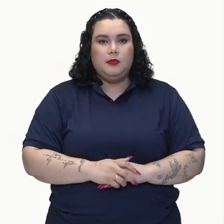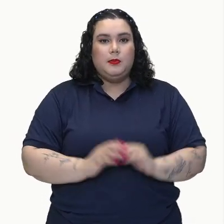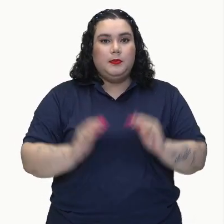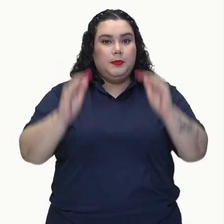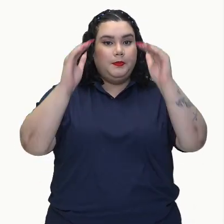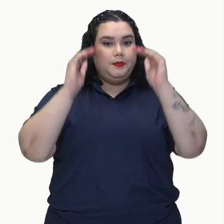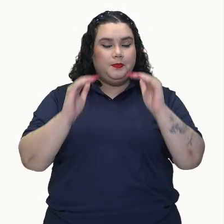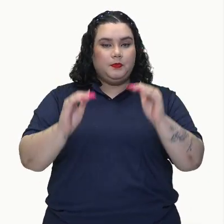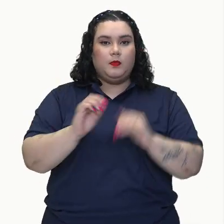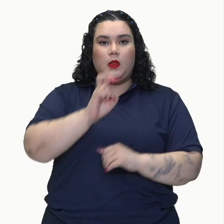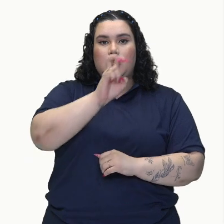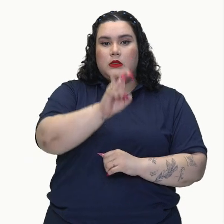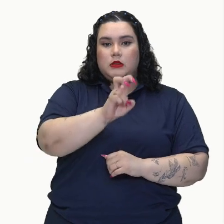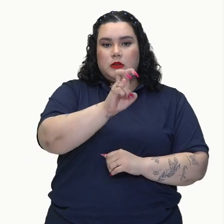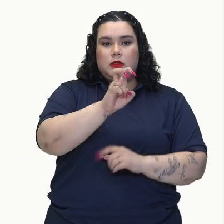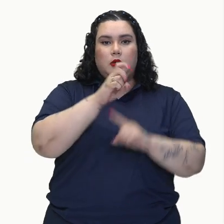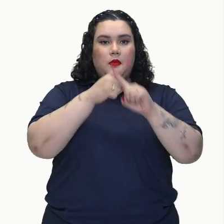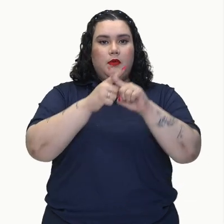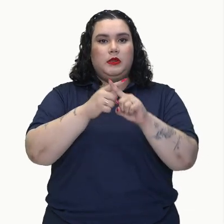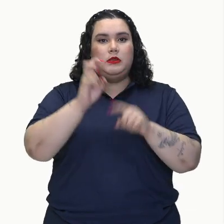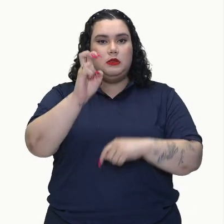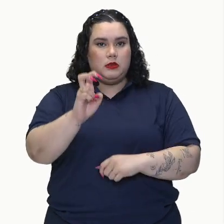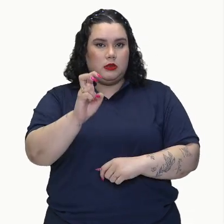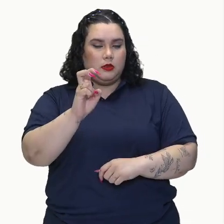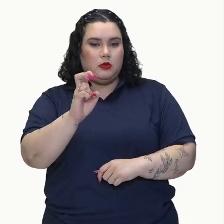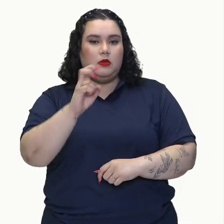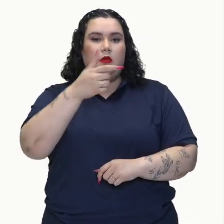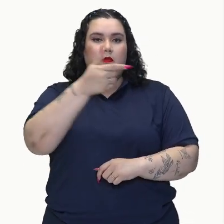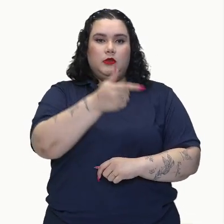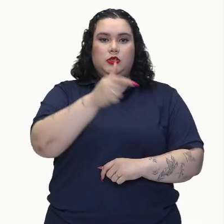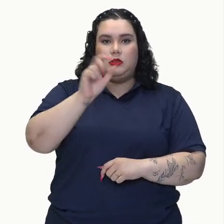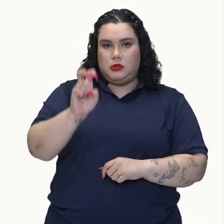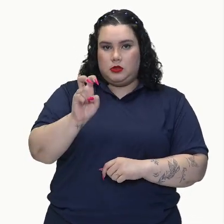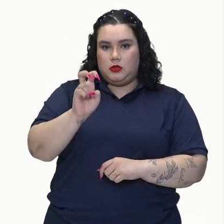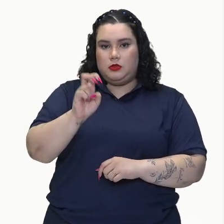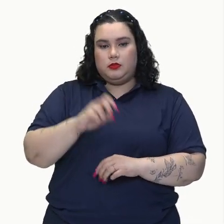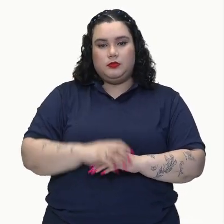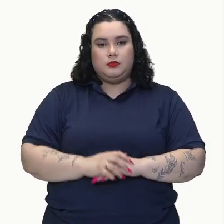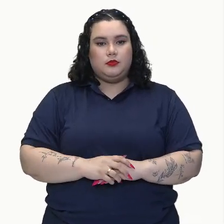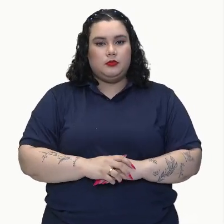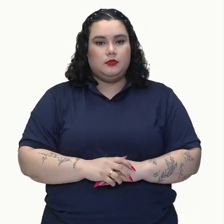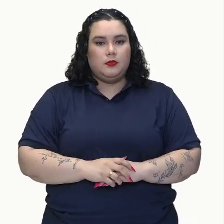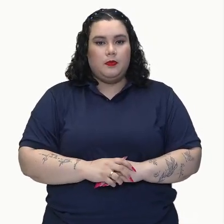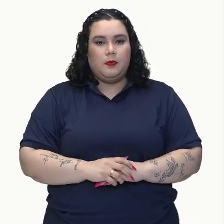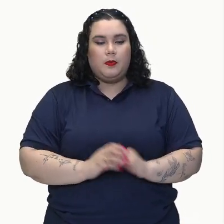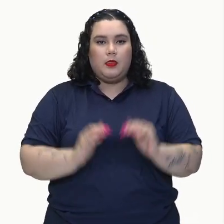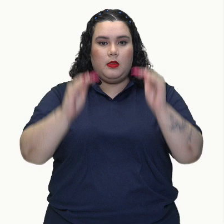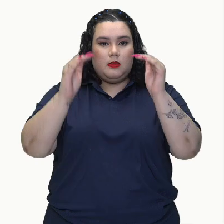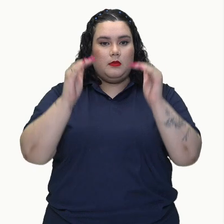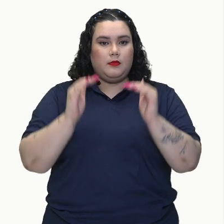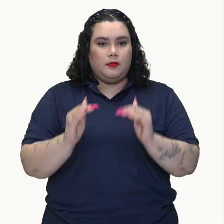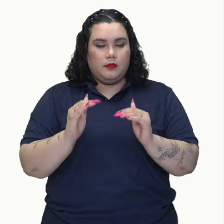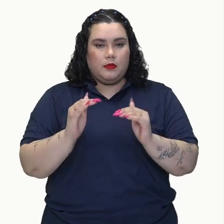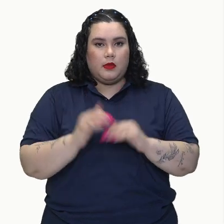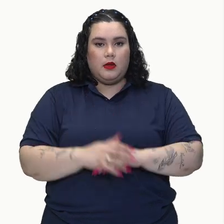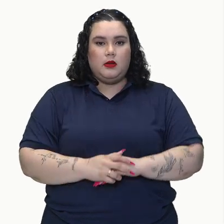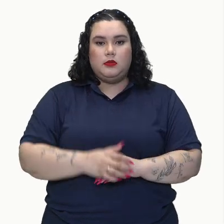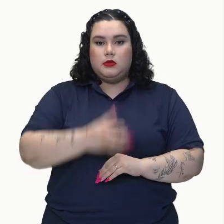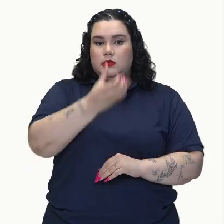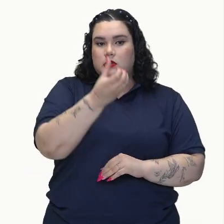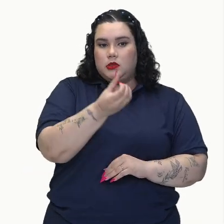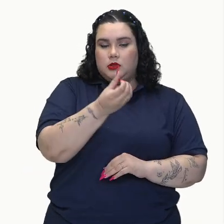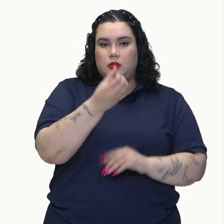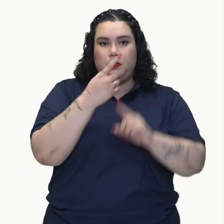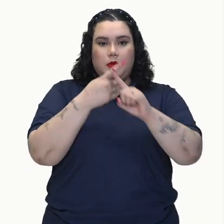próximo? 5 ao quadrado, a gente sabe que é 25. Quem vai ser o próximo?